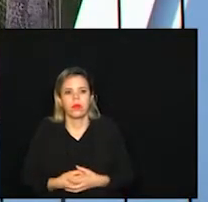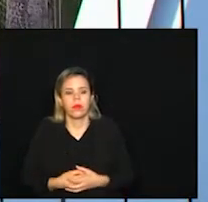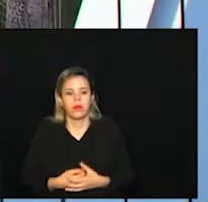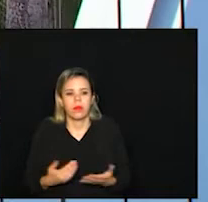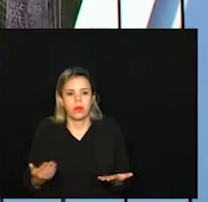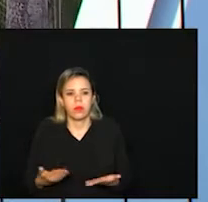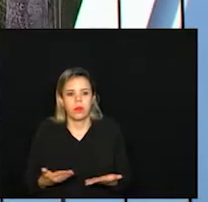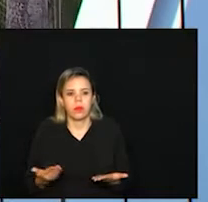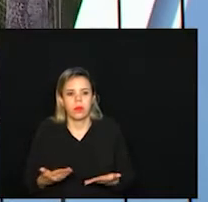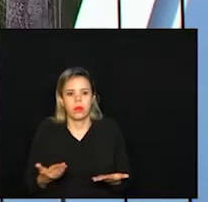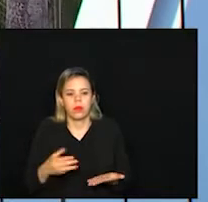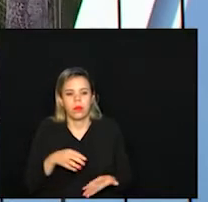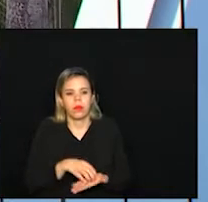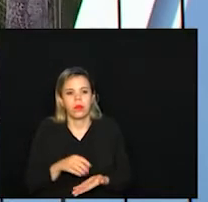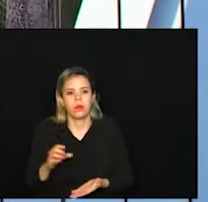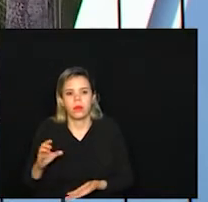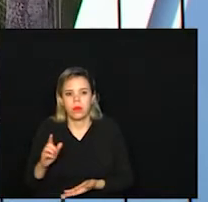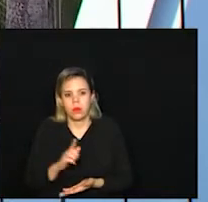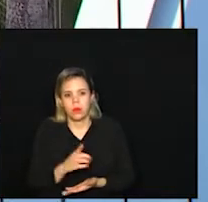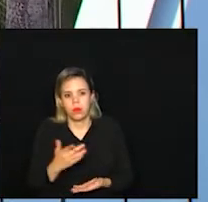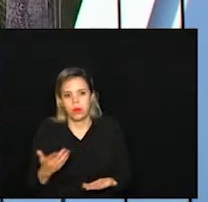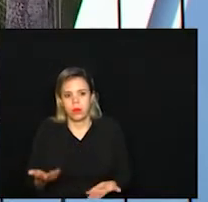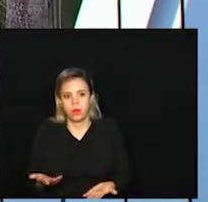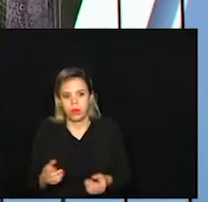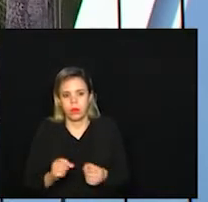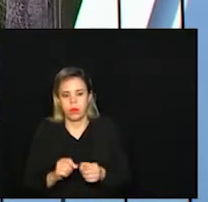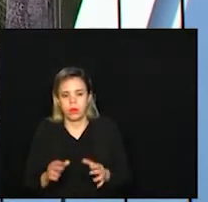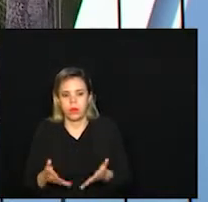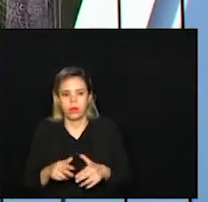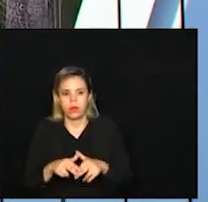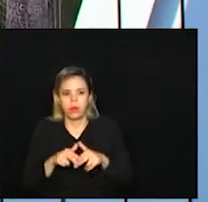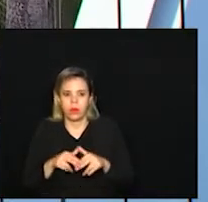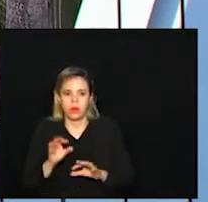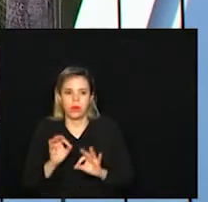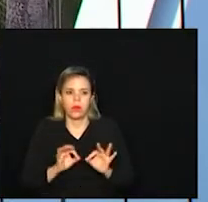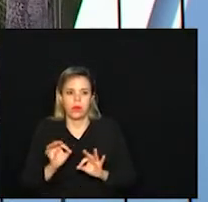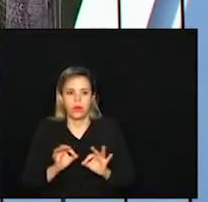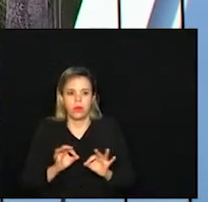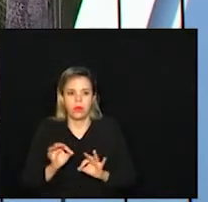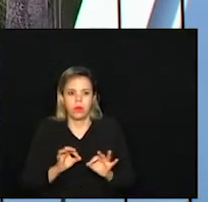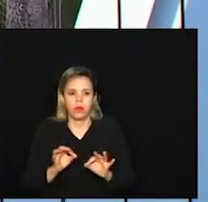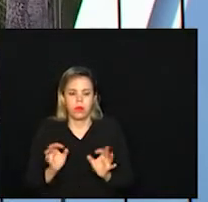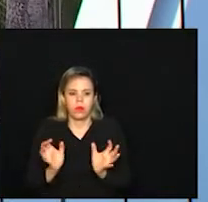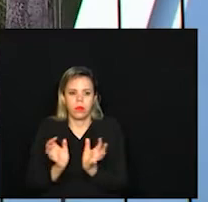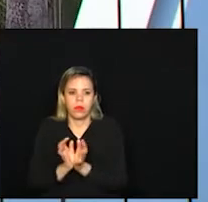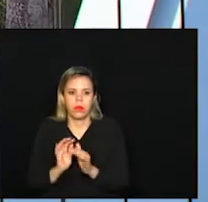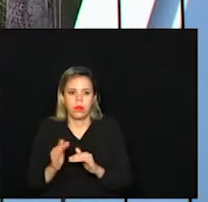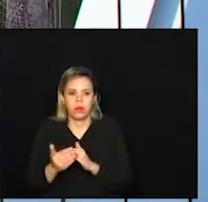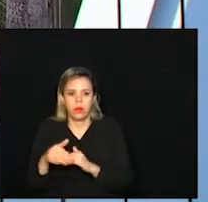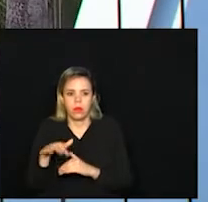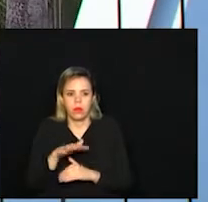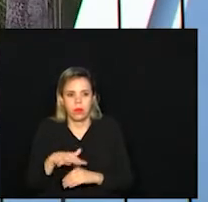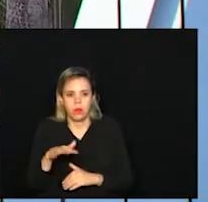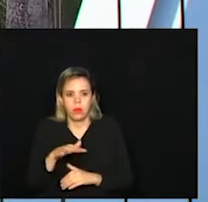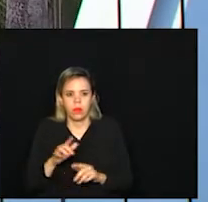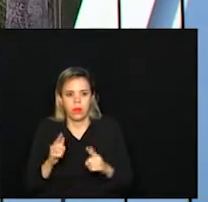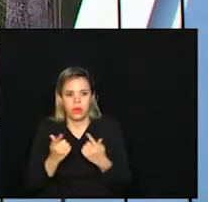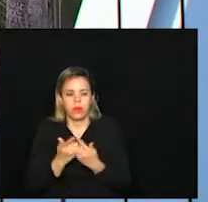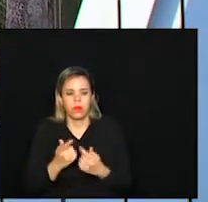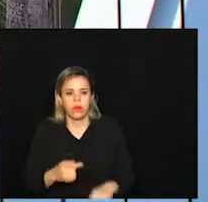agora distrito Campo Grande foi proveniente da organização de comunidades de